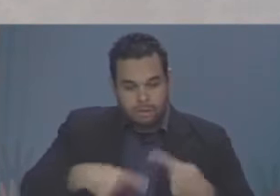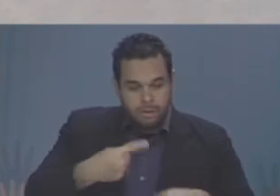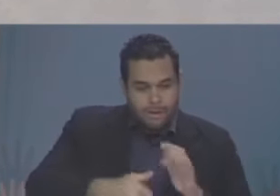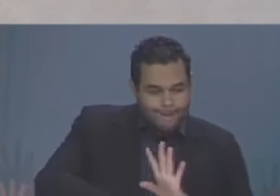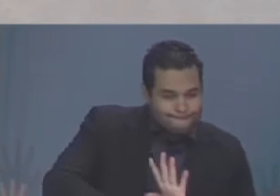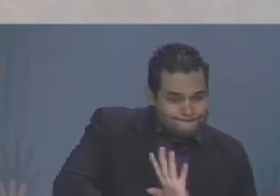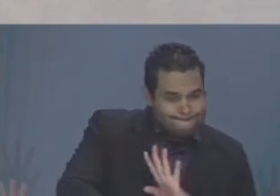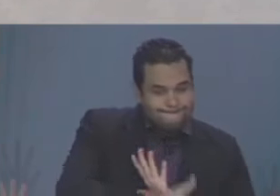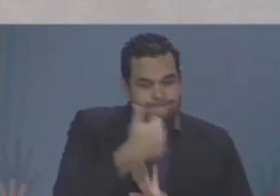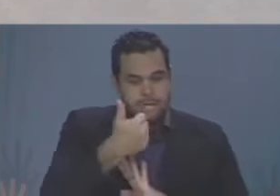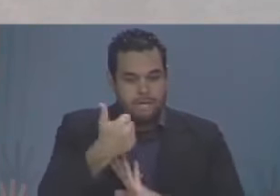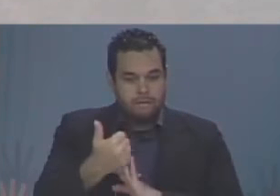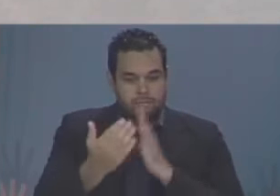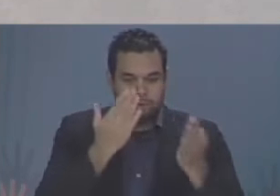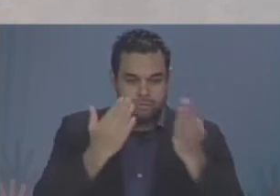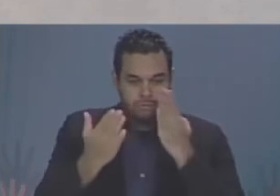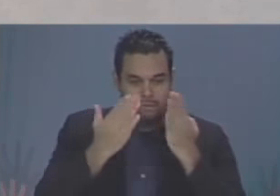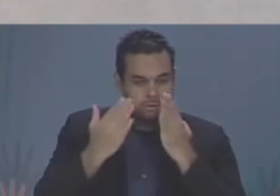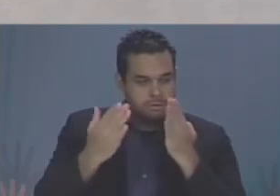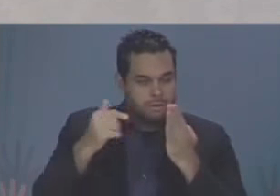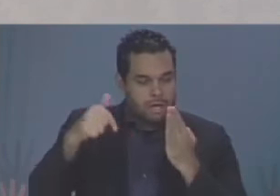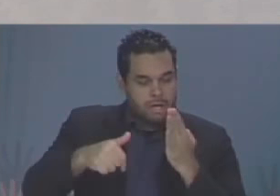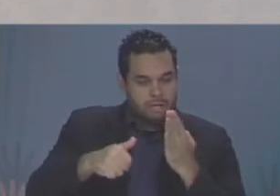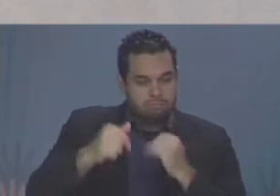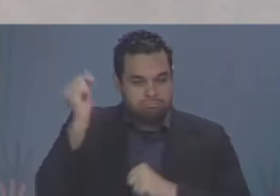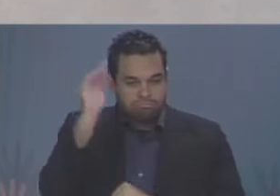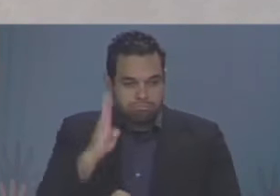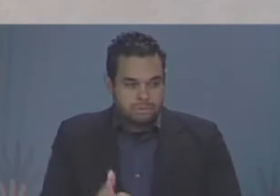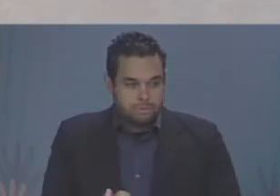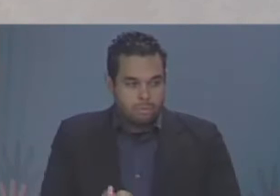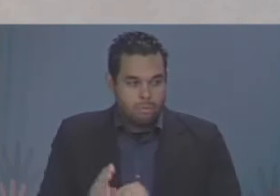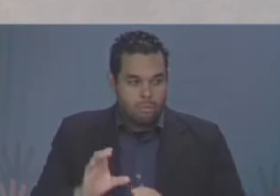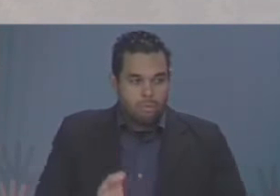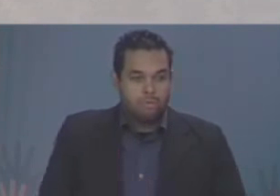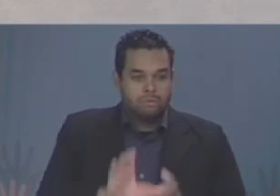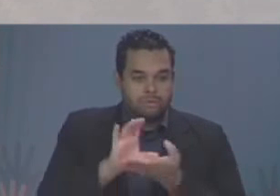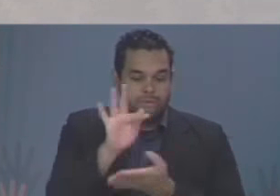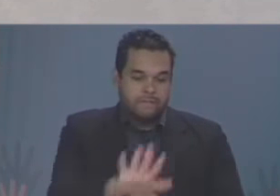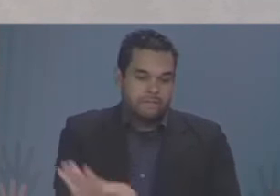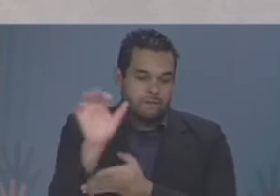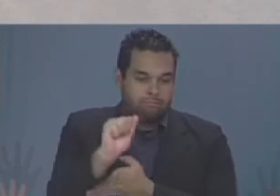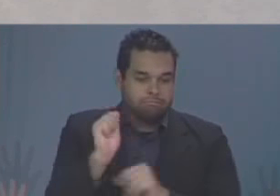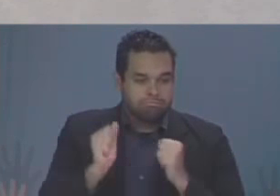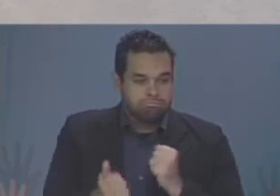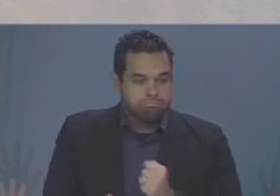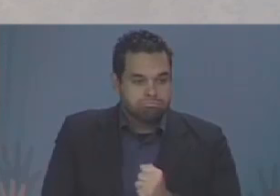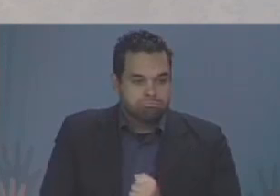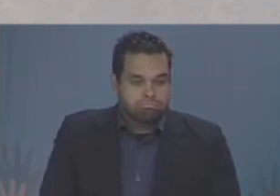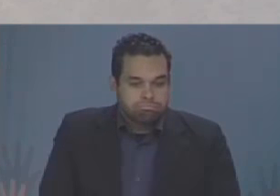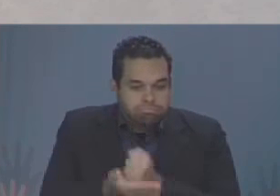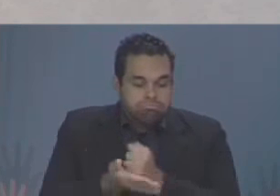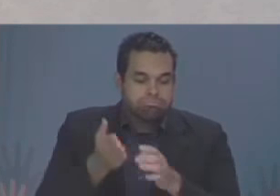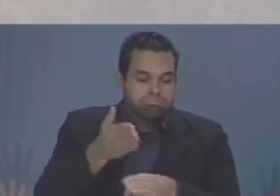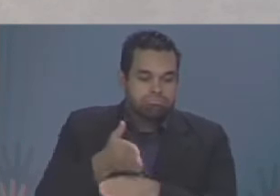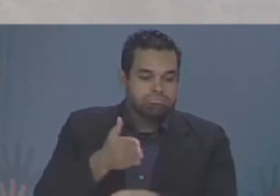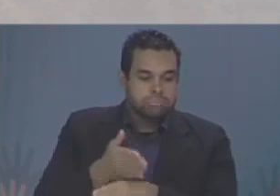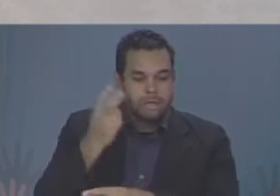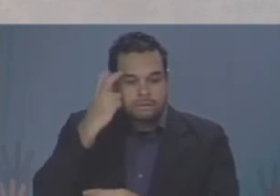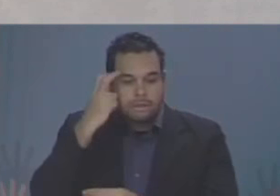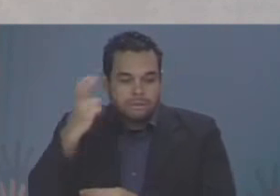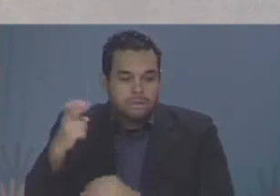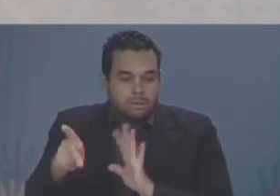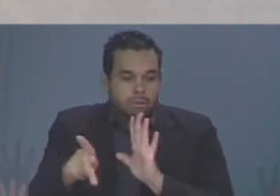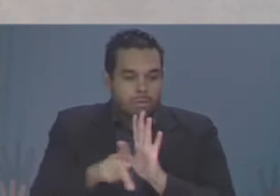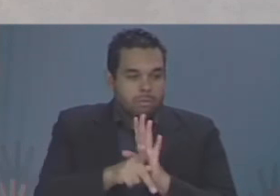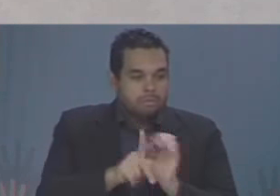da psicologia brasileira que o Conselho Federal de Psicologia propicia a categoria o conhecimento de perto